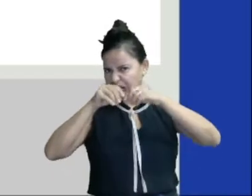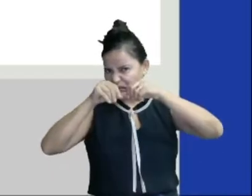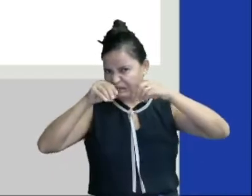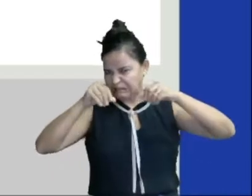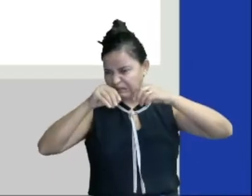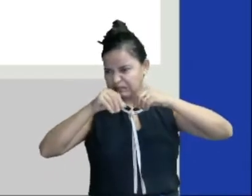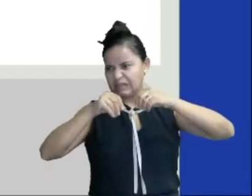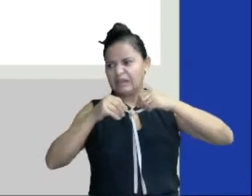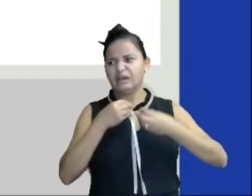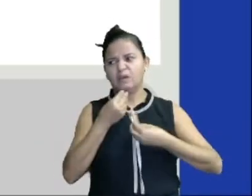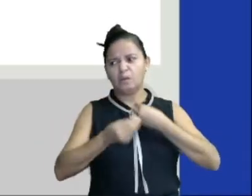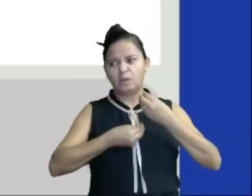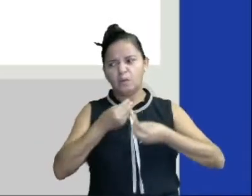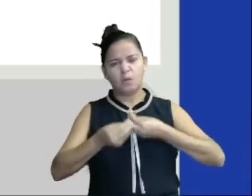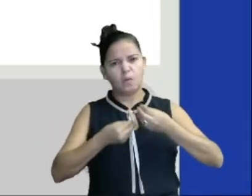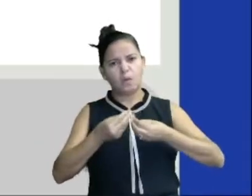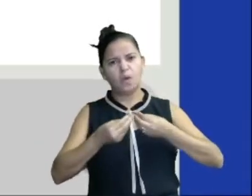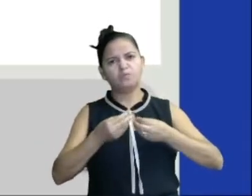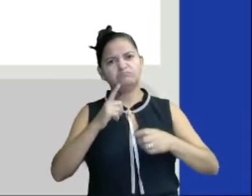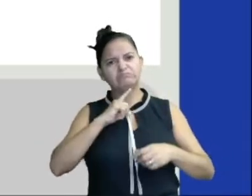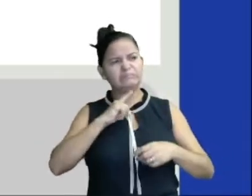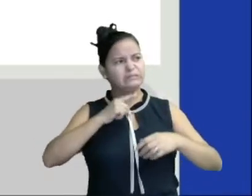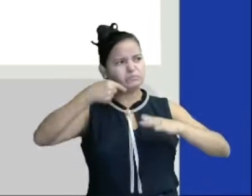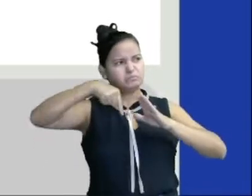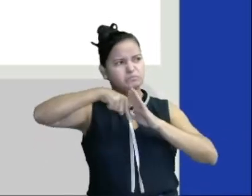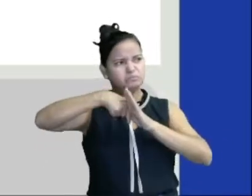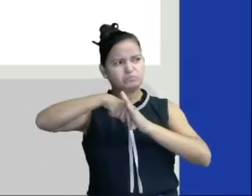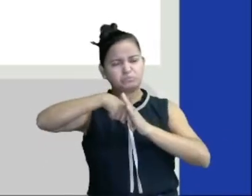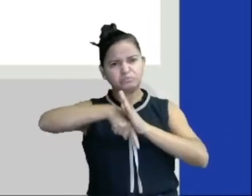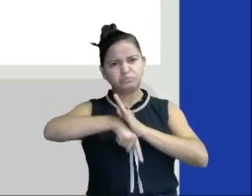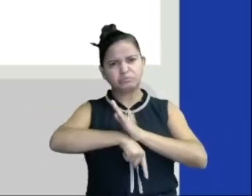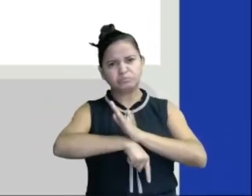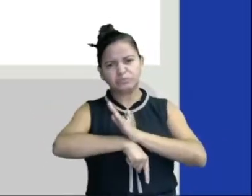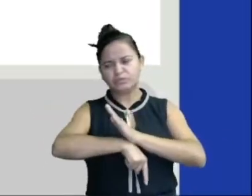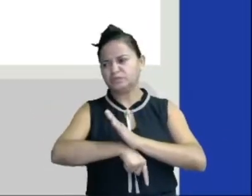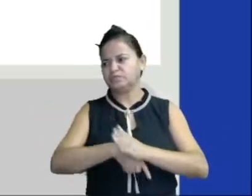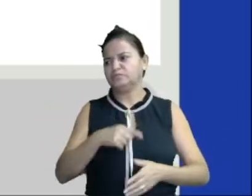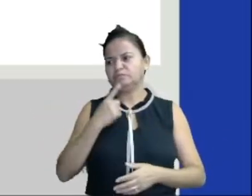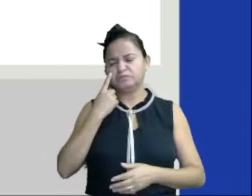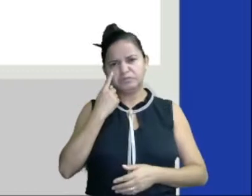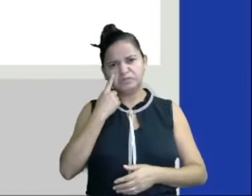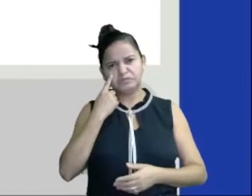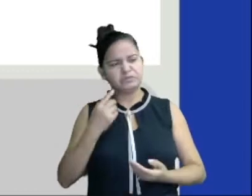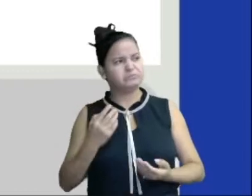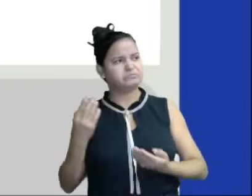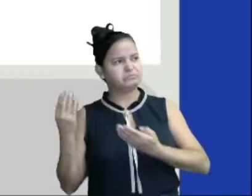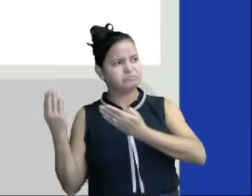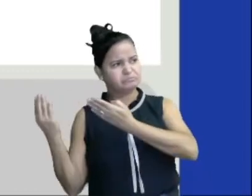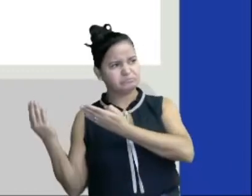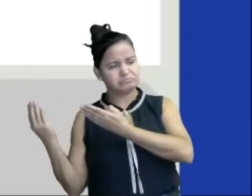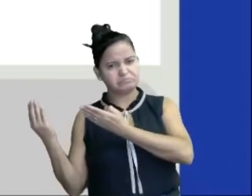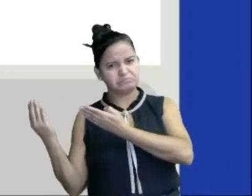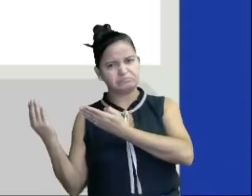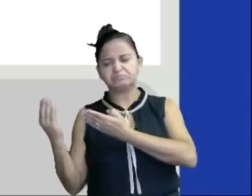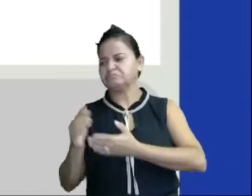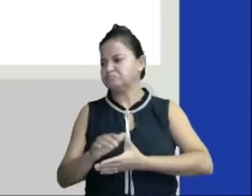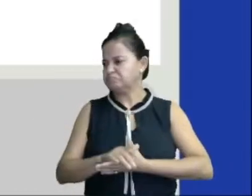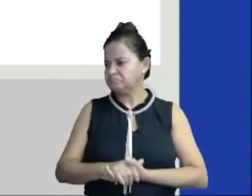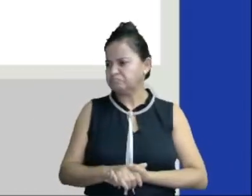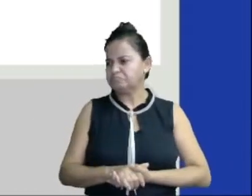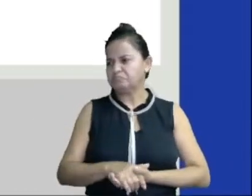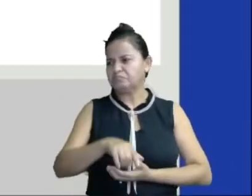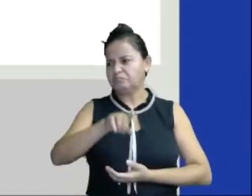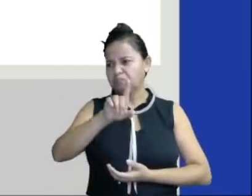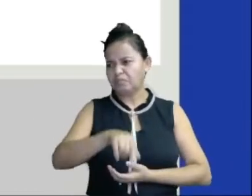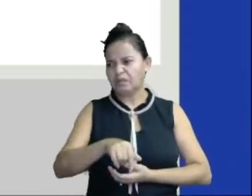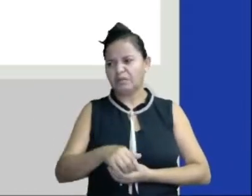de erosão das rochas, tá certo? A gente tem uma rocha mãe e essa rocha ela vai se erodindo, ela